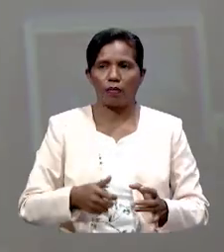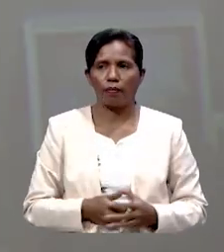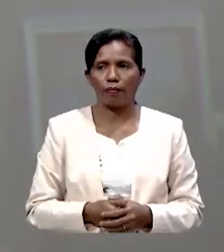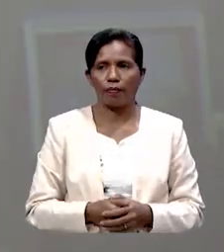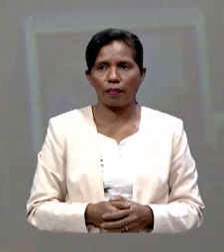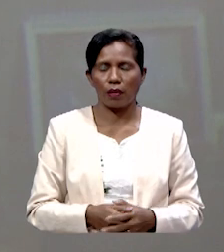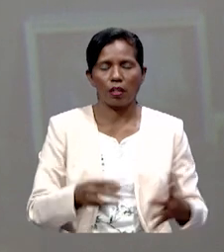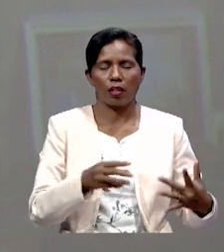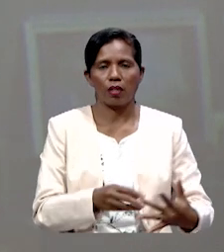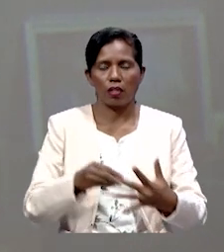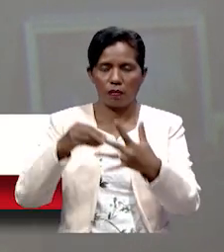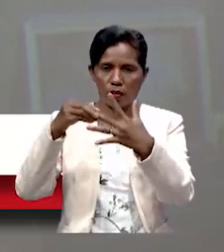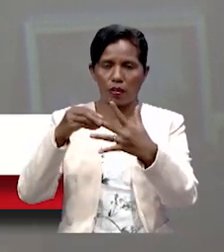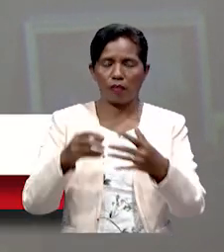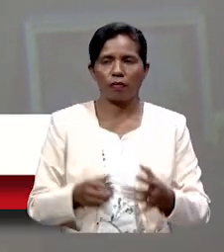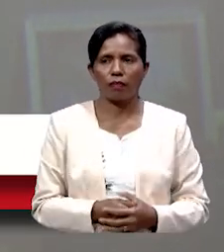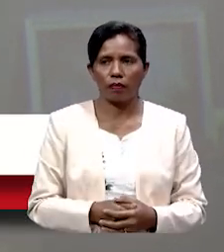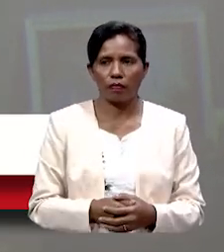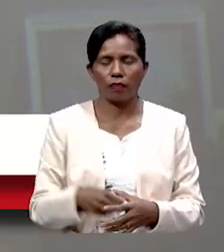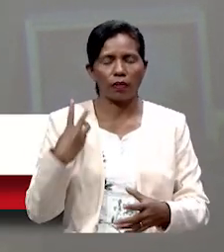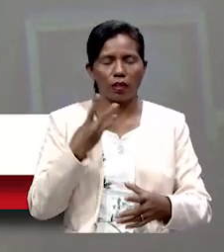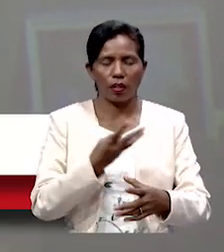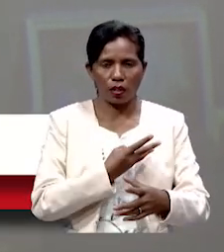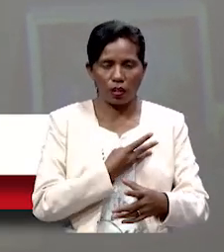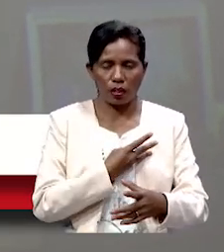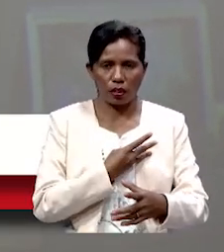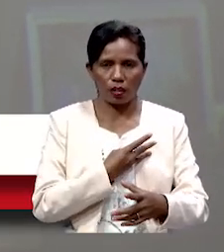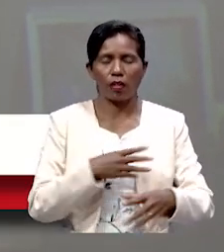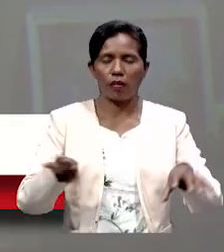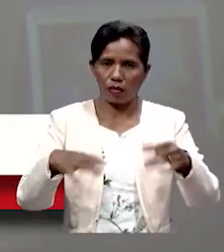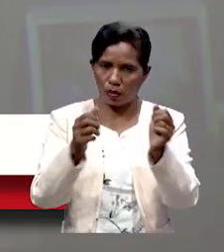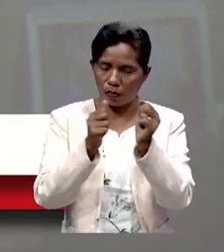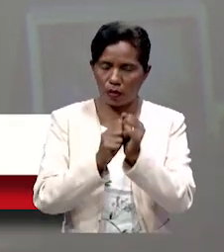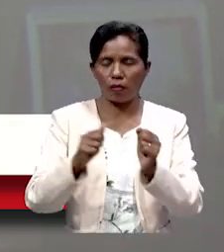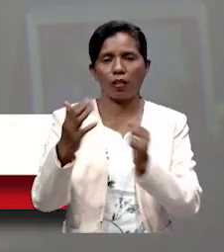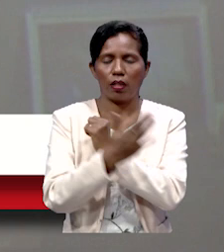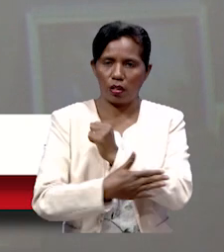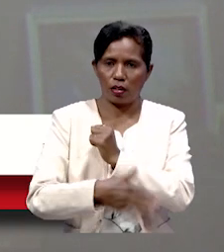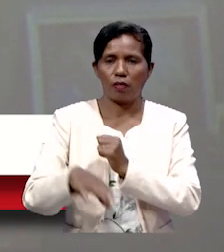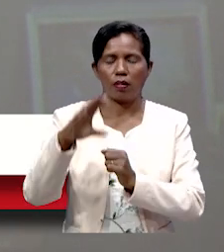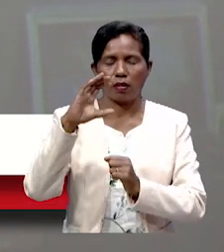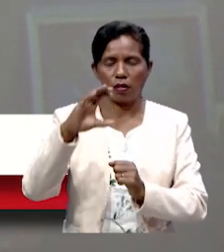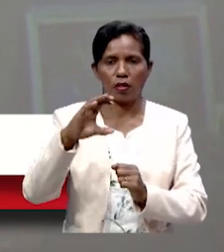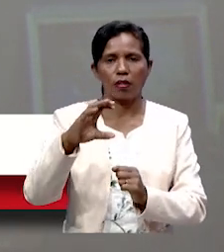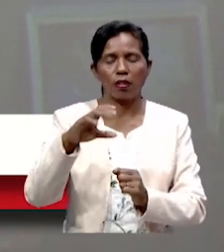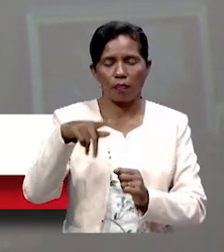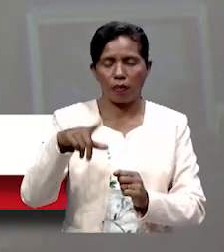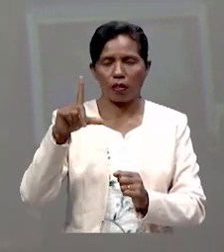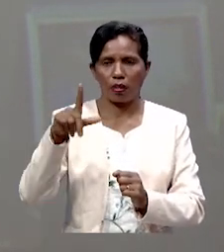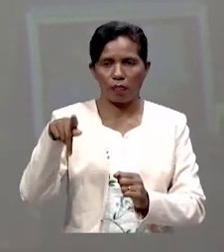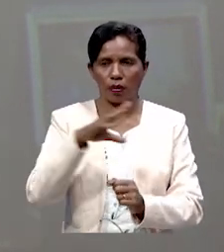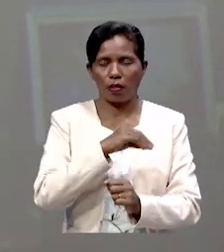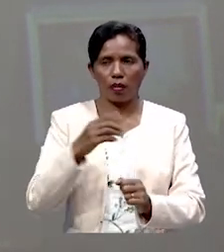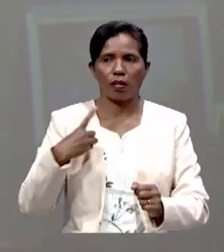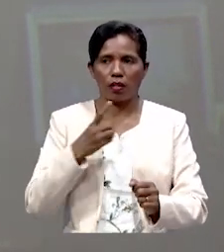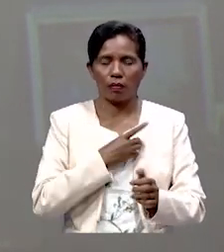que ser consistentes na nossa resolução estabelecida e ainda por cima, penso que se pudesse um deputado